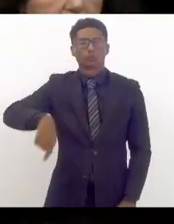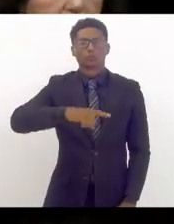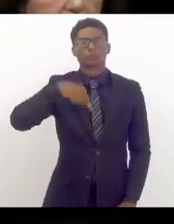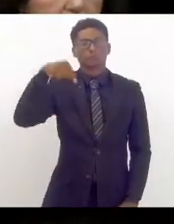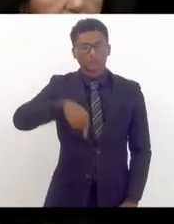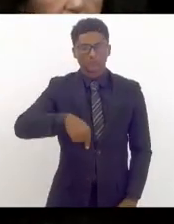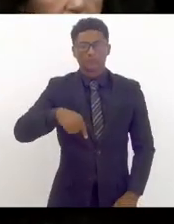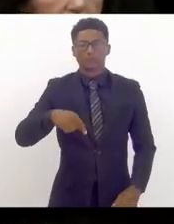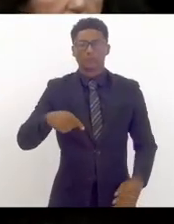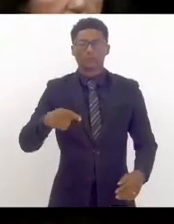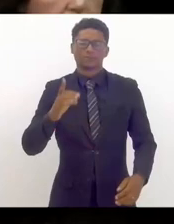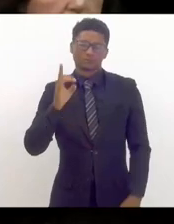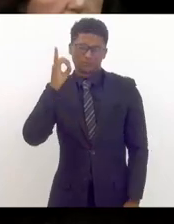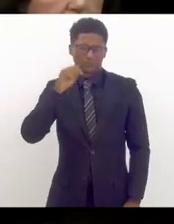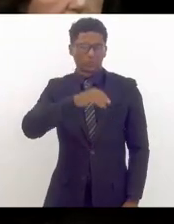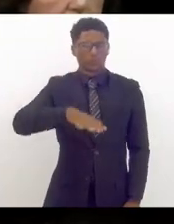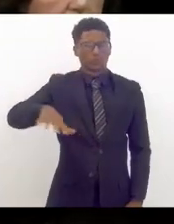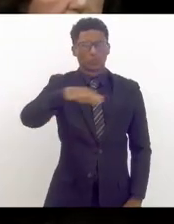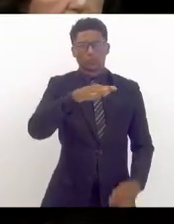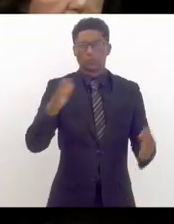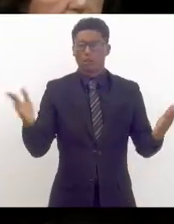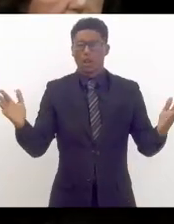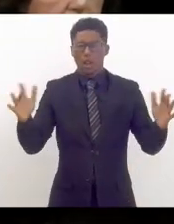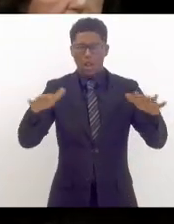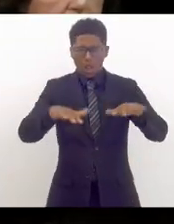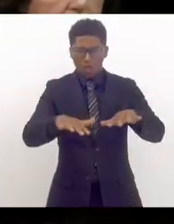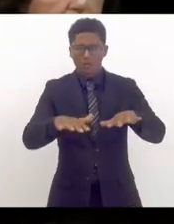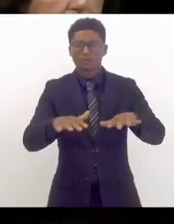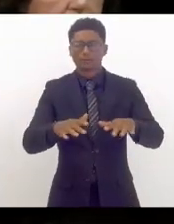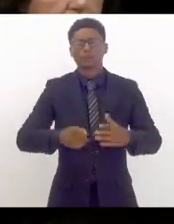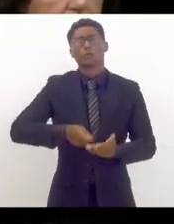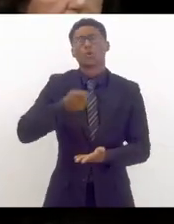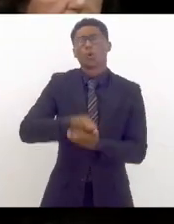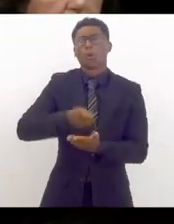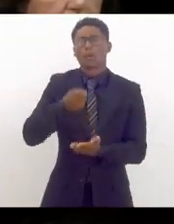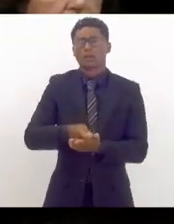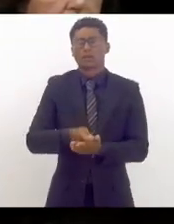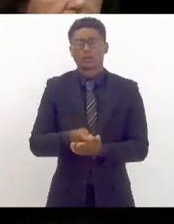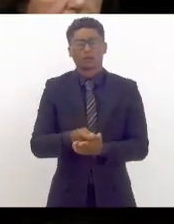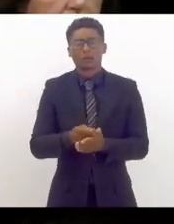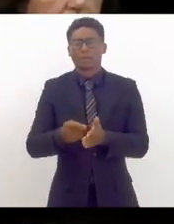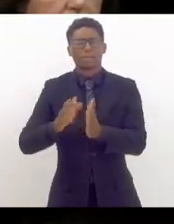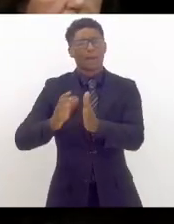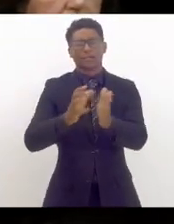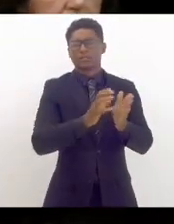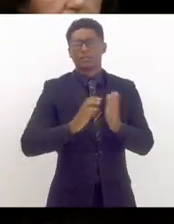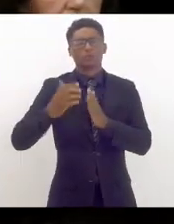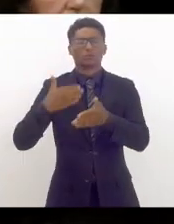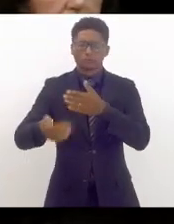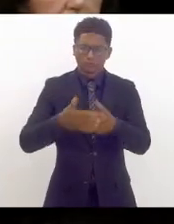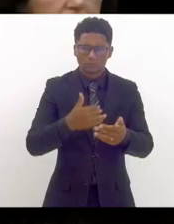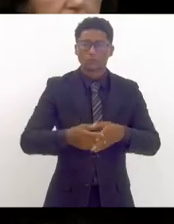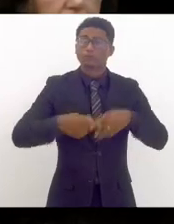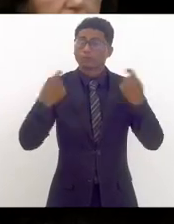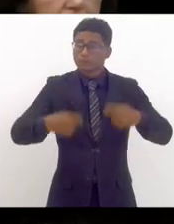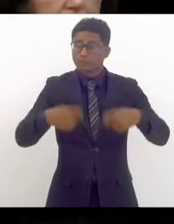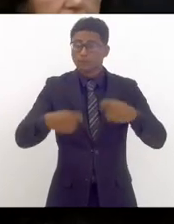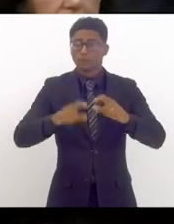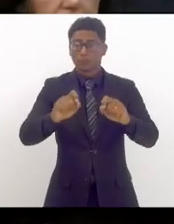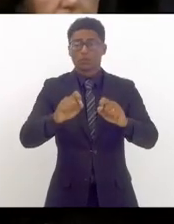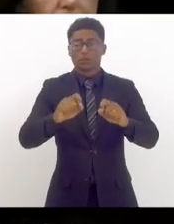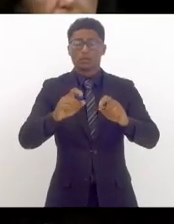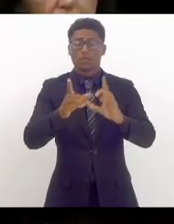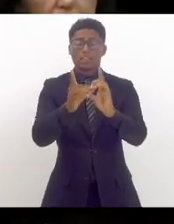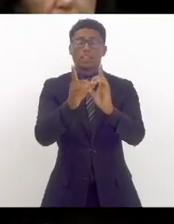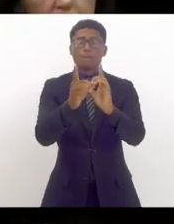temos a obrigação, independente das nossas posições políticas, ideológicas, de defender a democracia como um bem